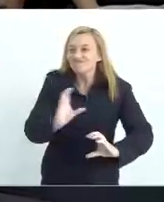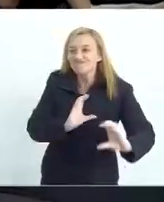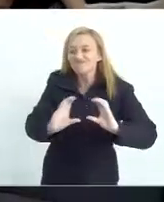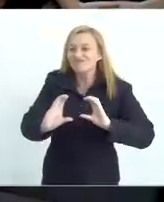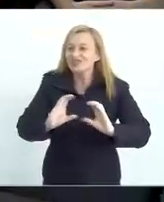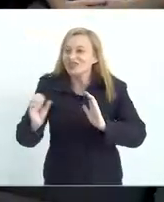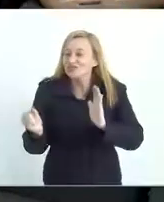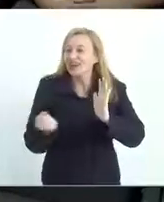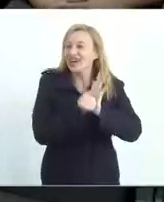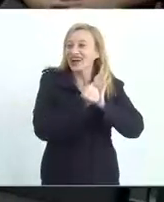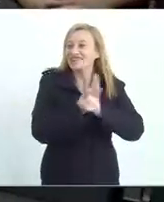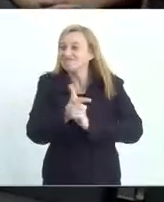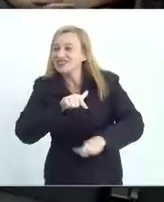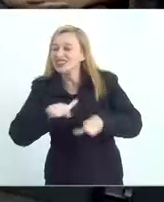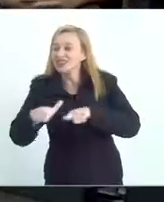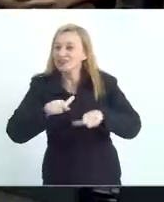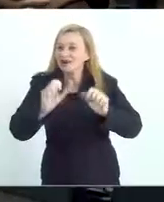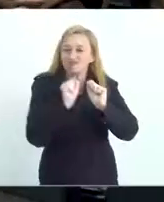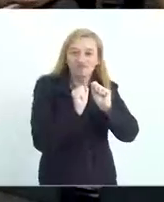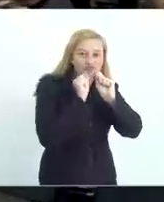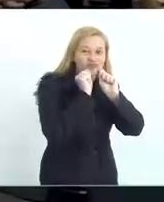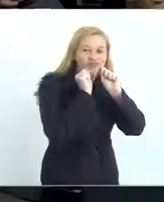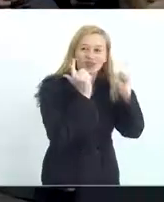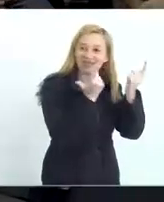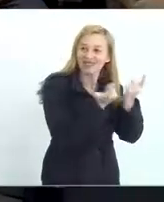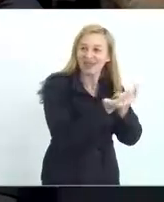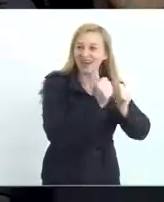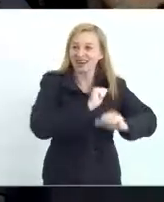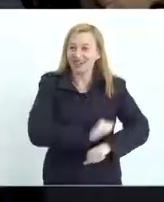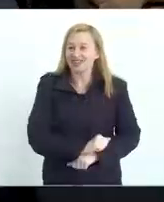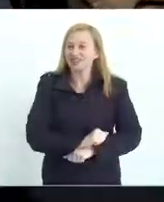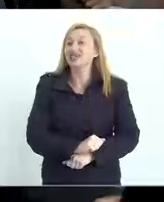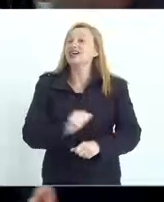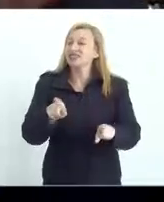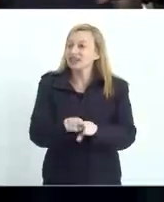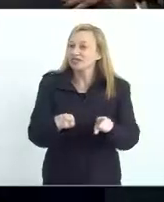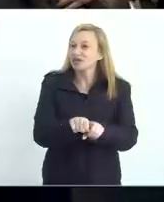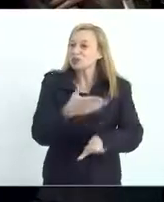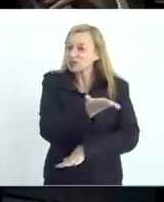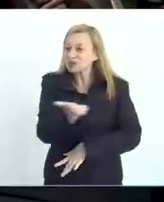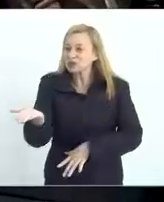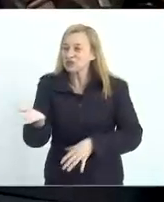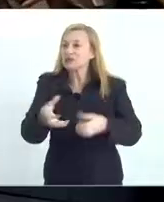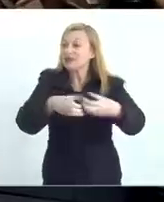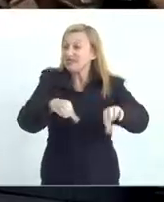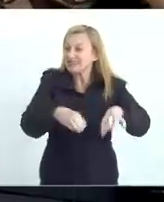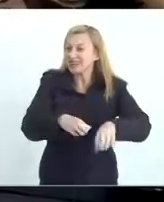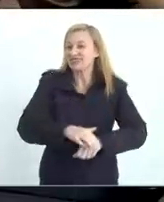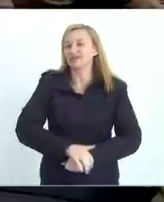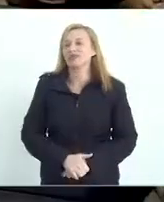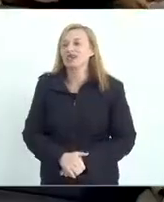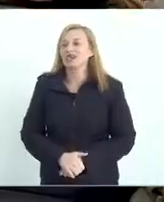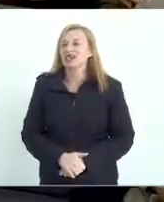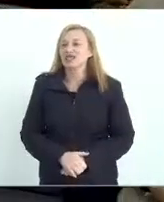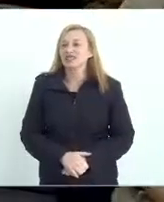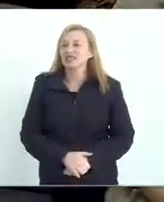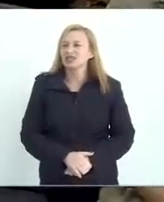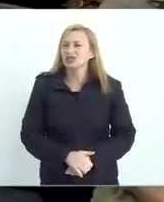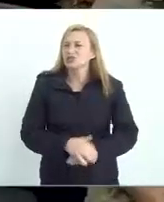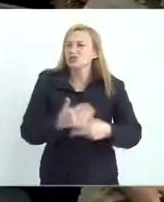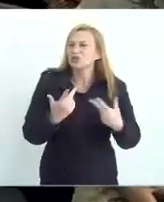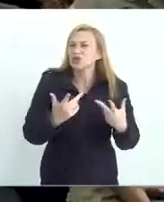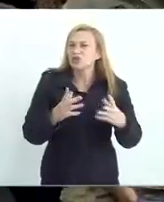que tem marcado esse trabalho com o poder legislativo e Sobretudo com os senhores concursados talvez em todo